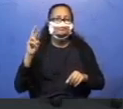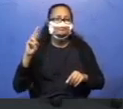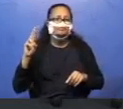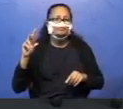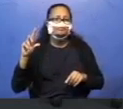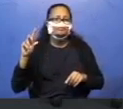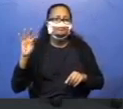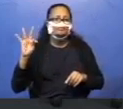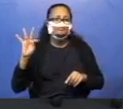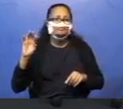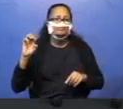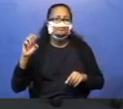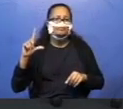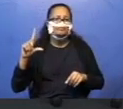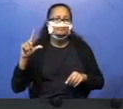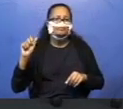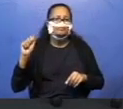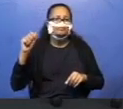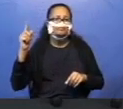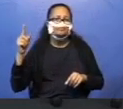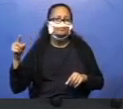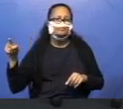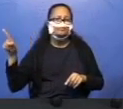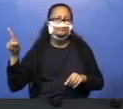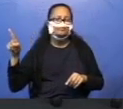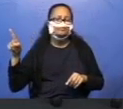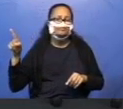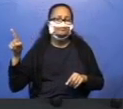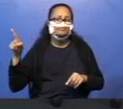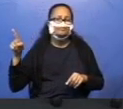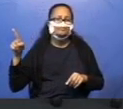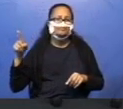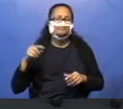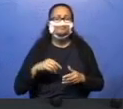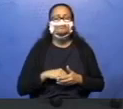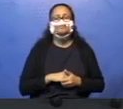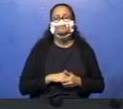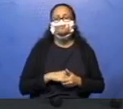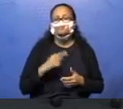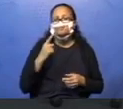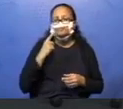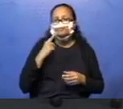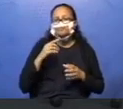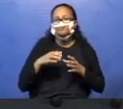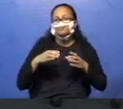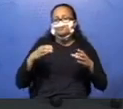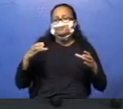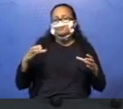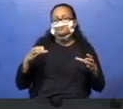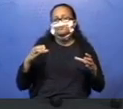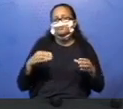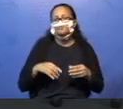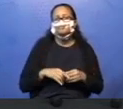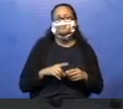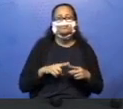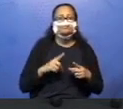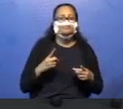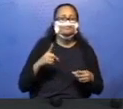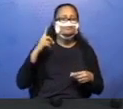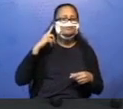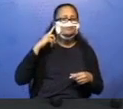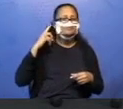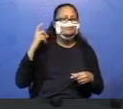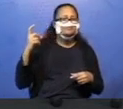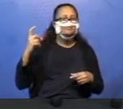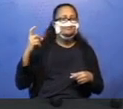hortelã, olha a minha boca, ela ficou, ó, grandona, aberta. Só que o som, olha aqui,